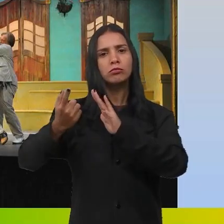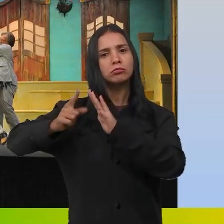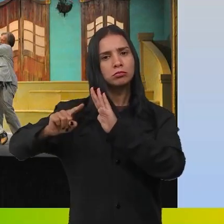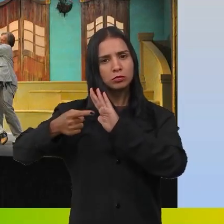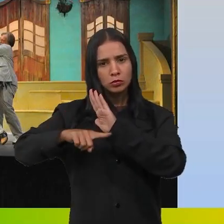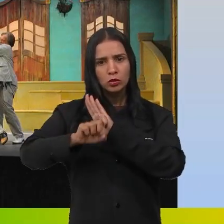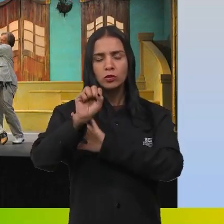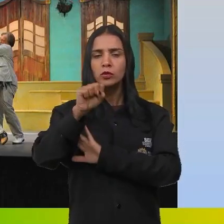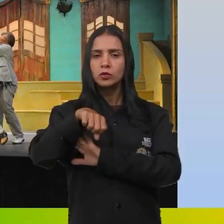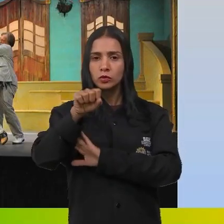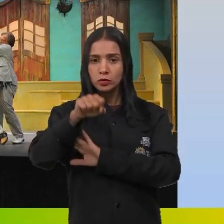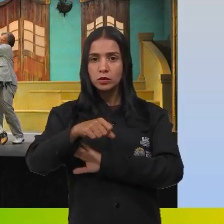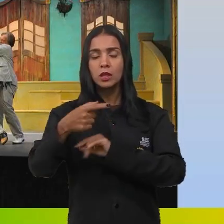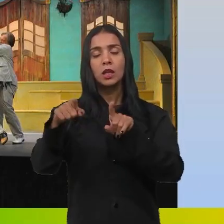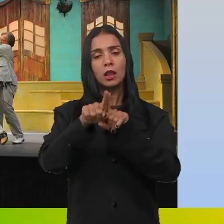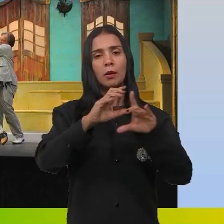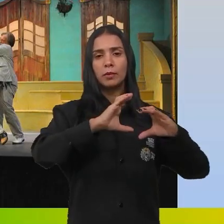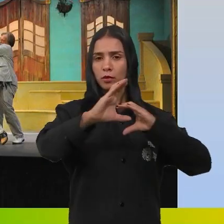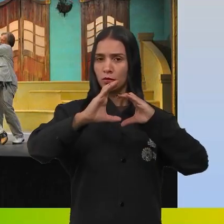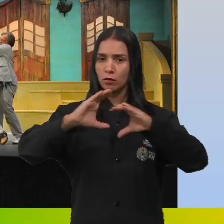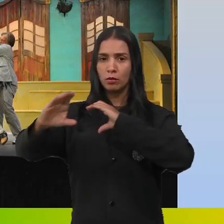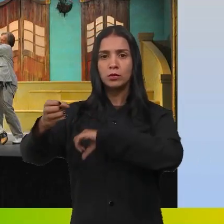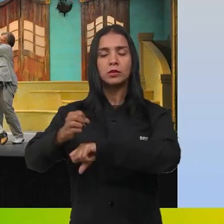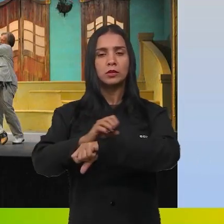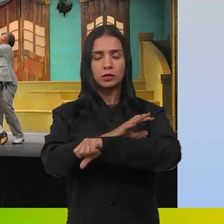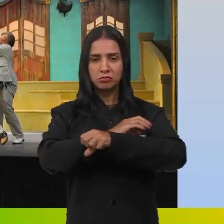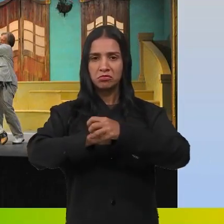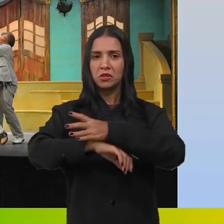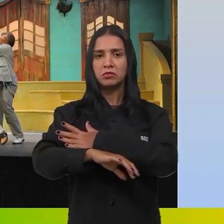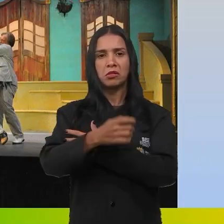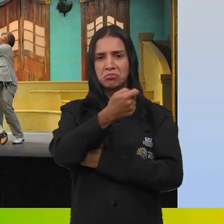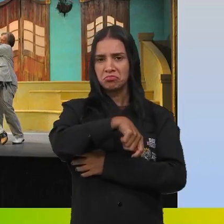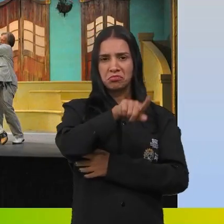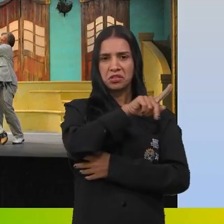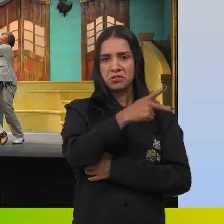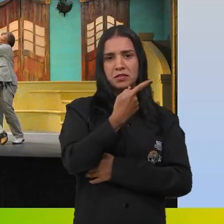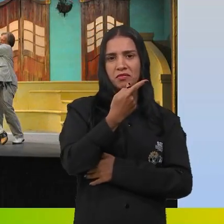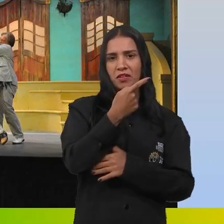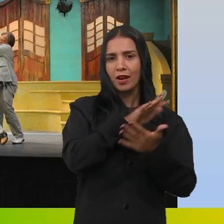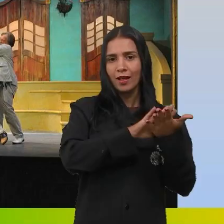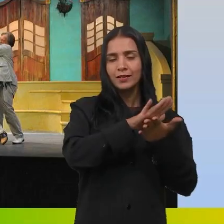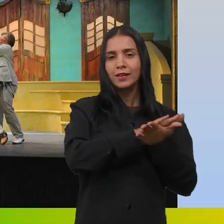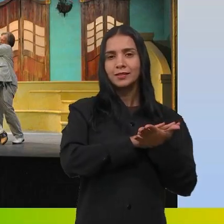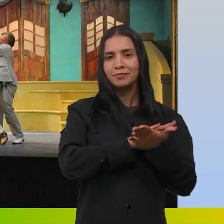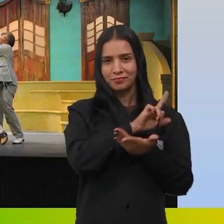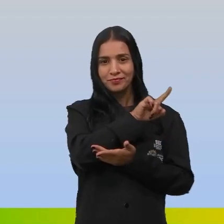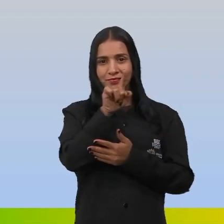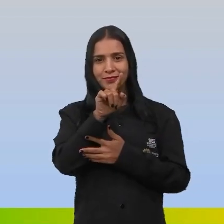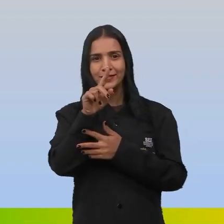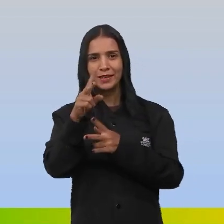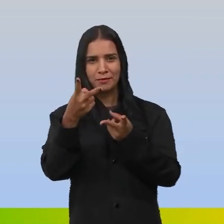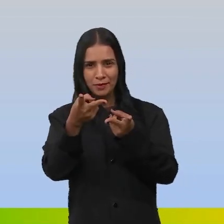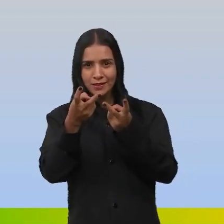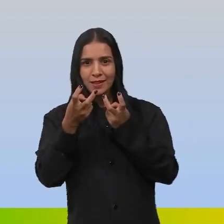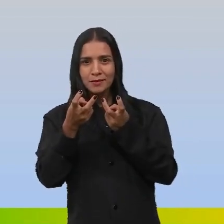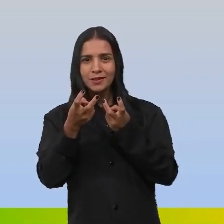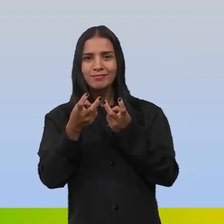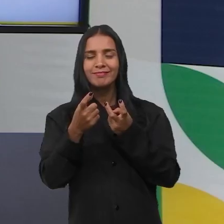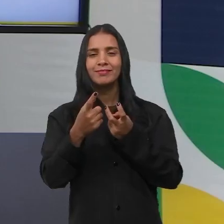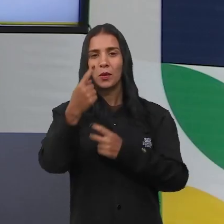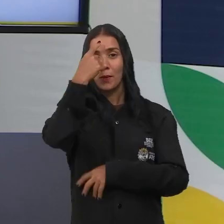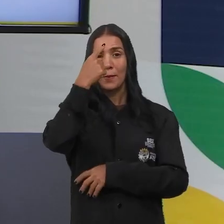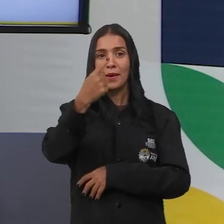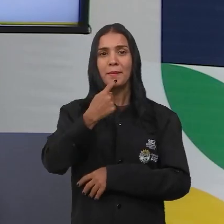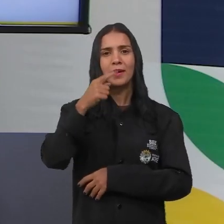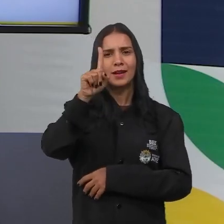transmitir emoções diversas sem necessidade de palavras. Viu como uma imagem no teatro, ela